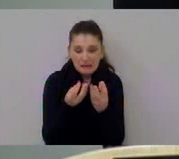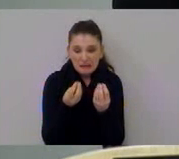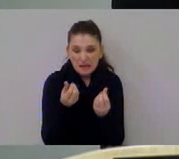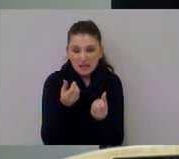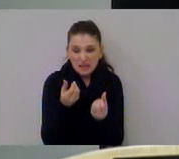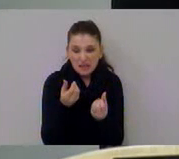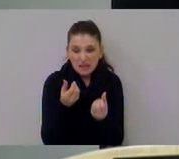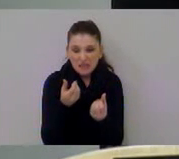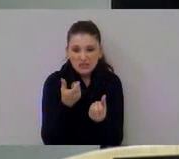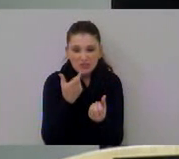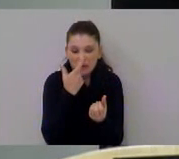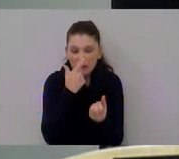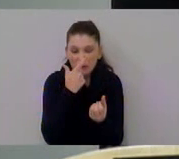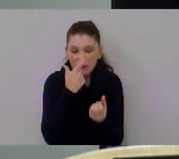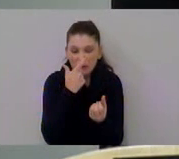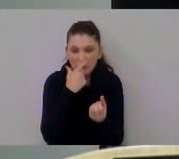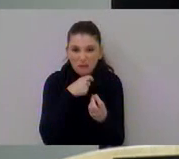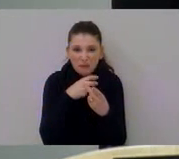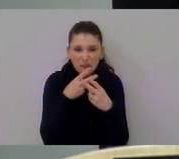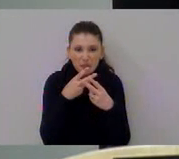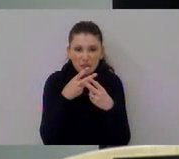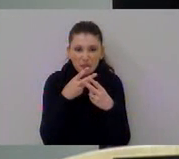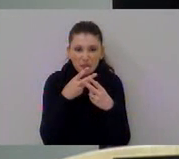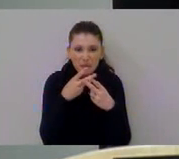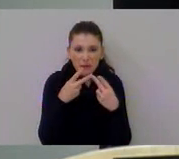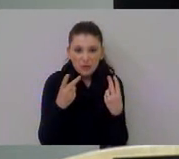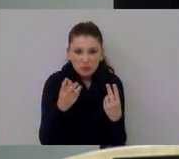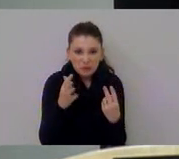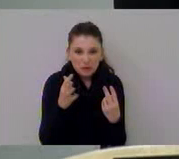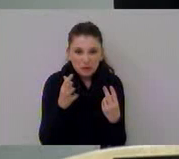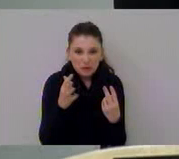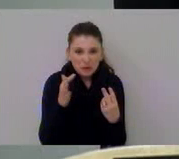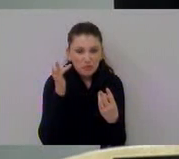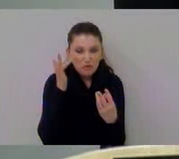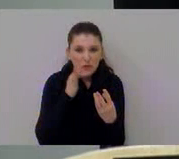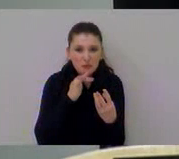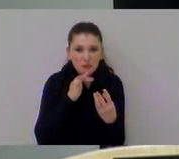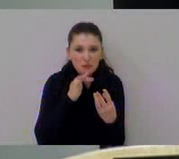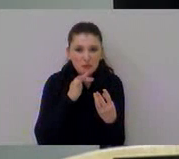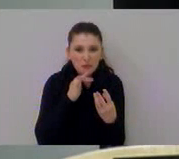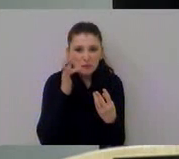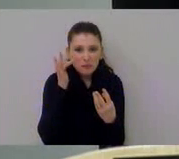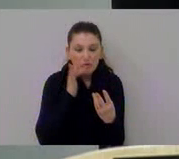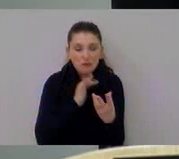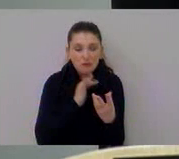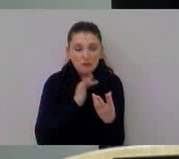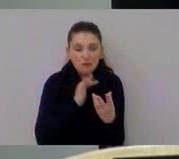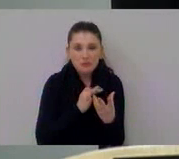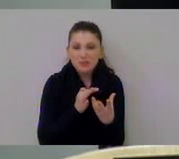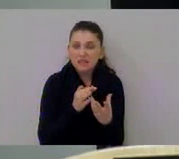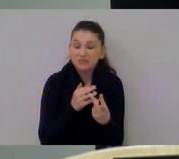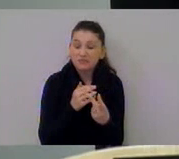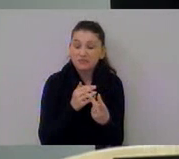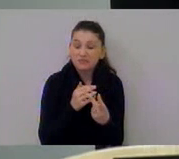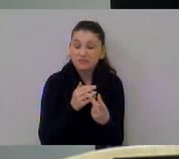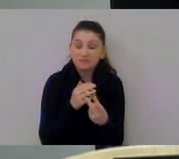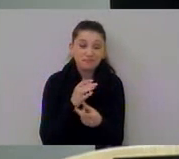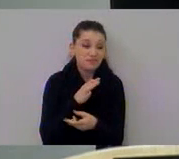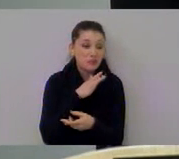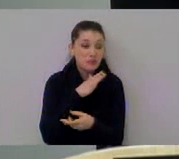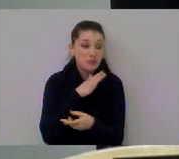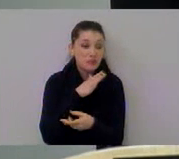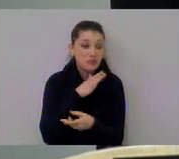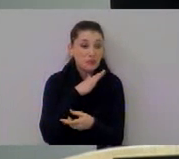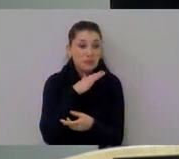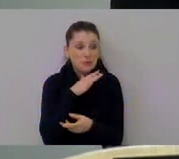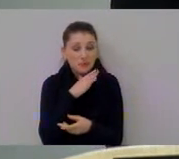que chegam até as nossas creches. Então, por isso, conto com o apoio de